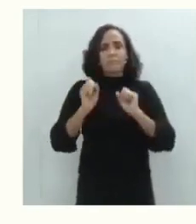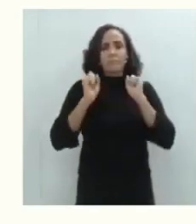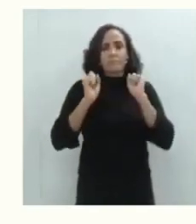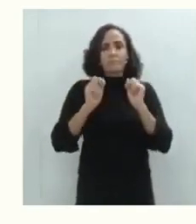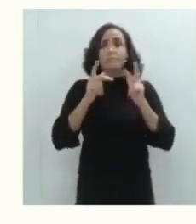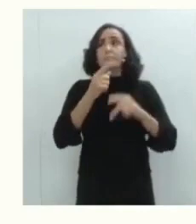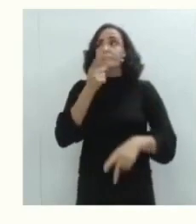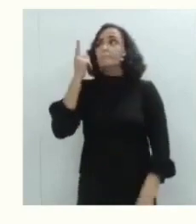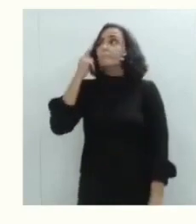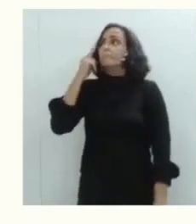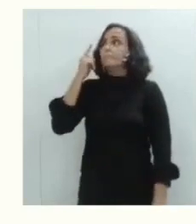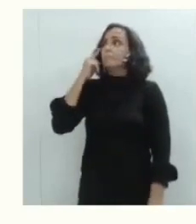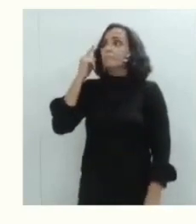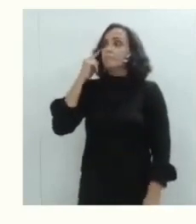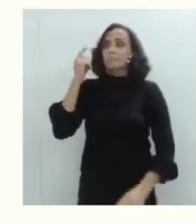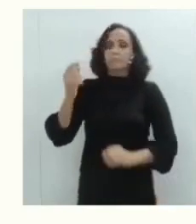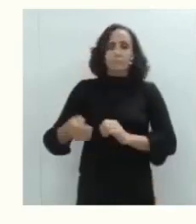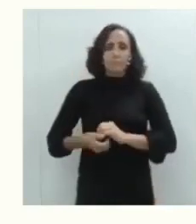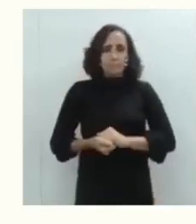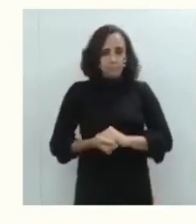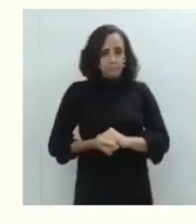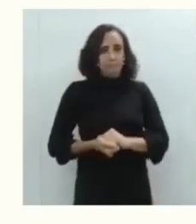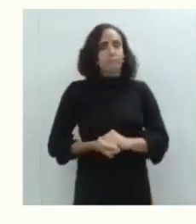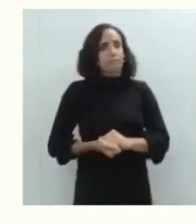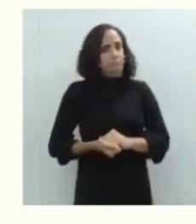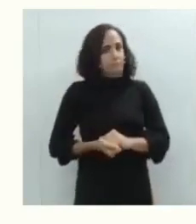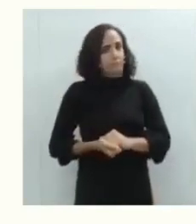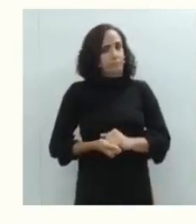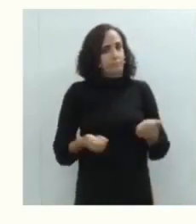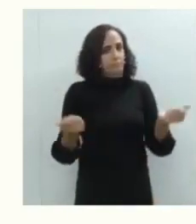aconteceu aqui, ó. Foi para o alterar.php.